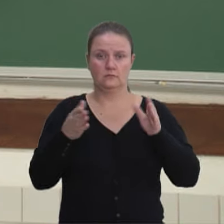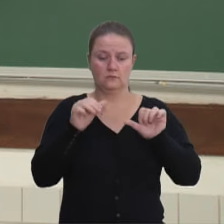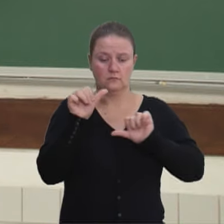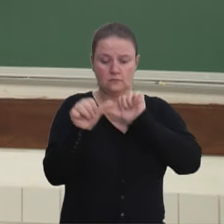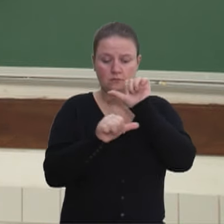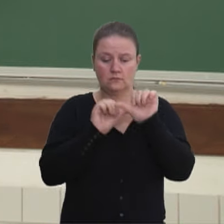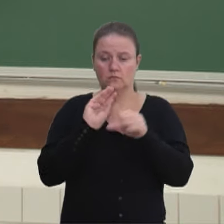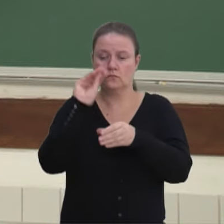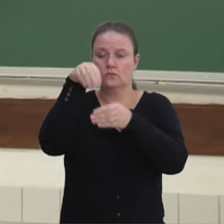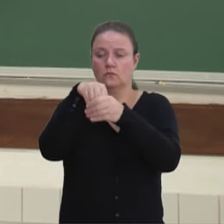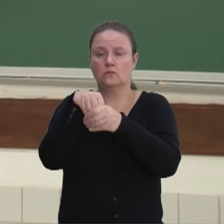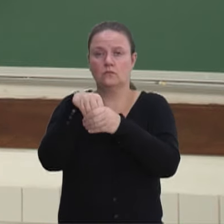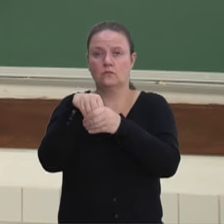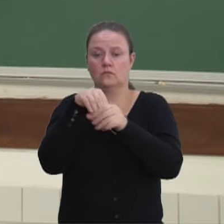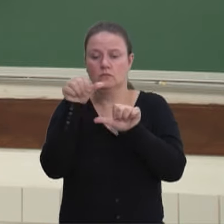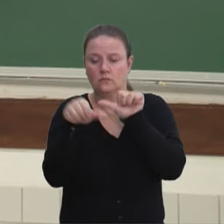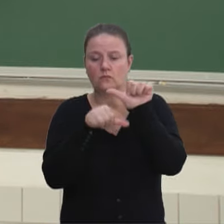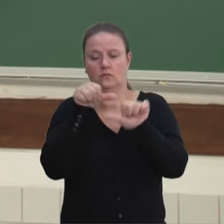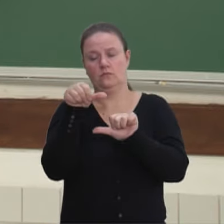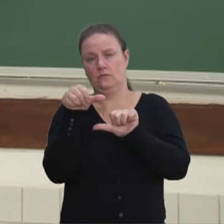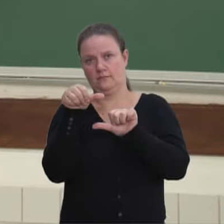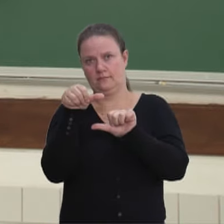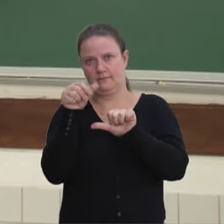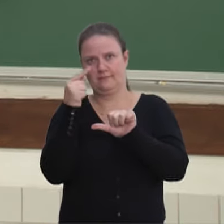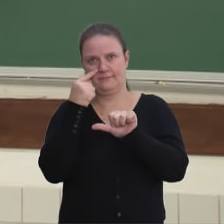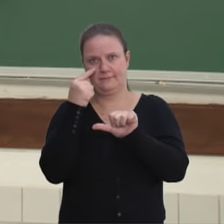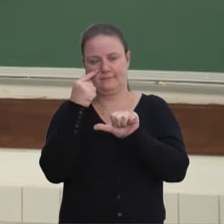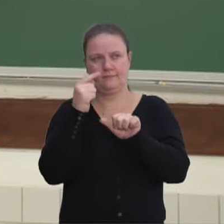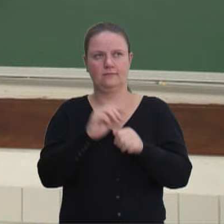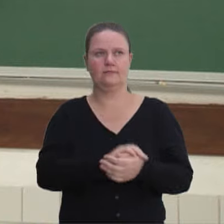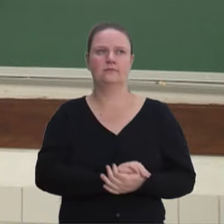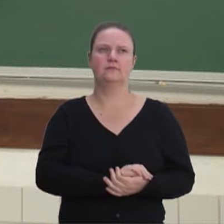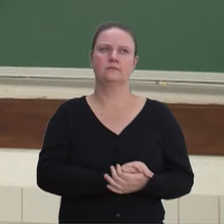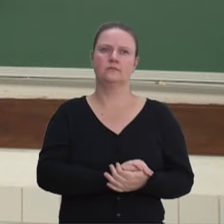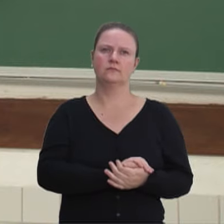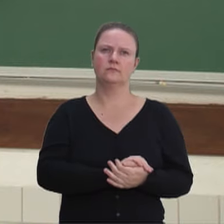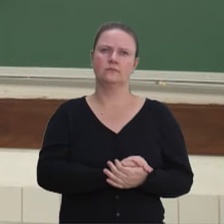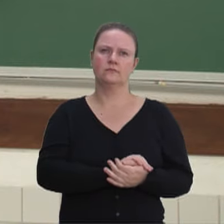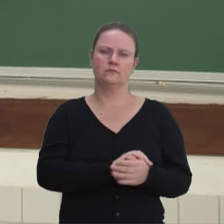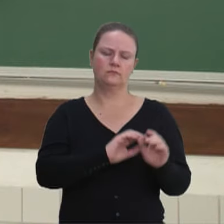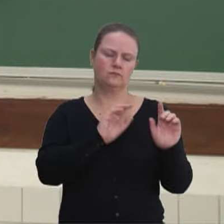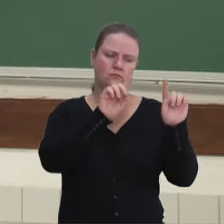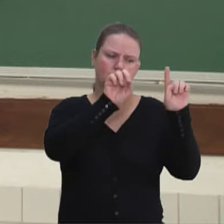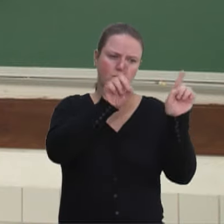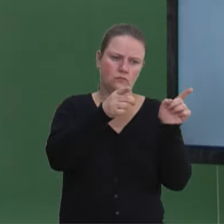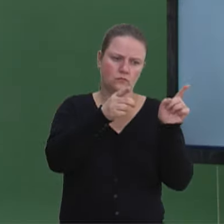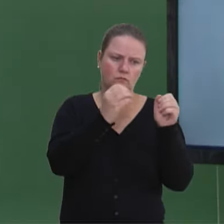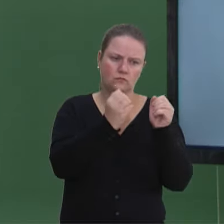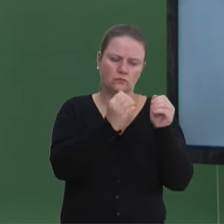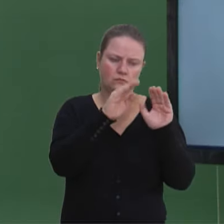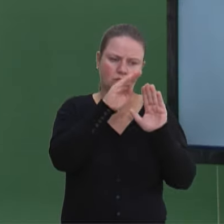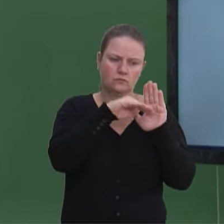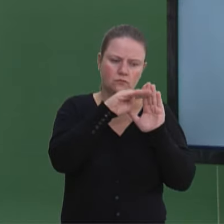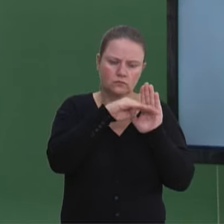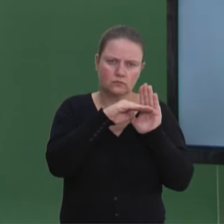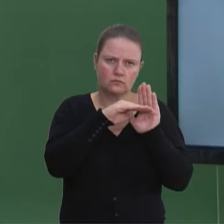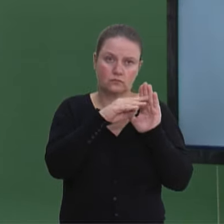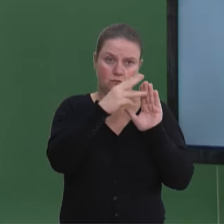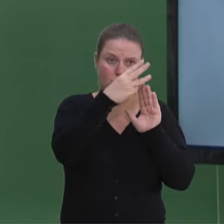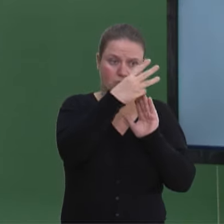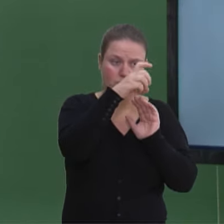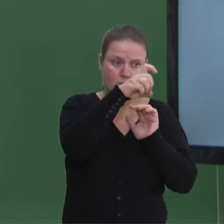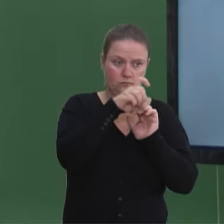dentro, correto? Então, vamos só colocar tudo fora dos parênteses. Ficar